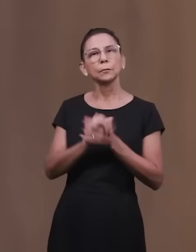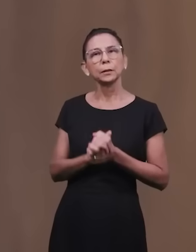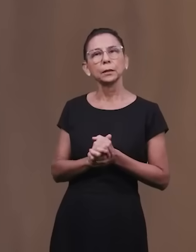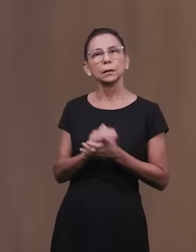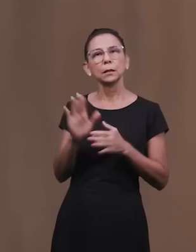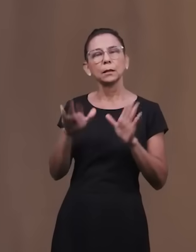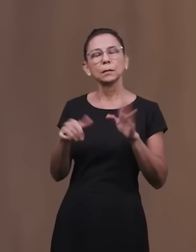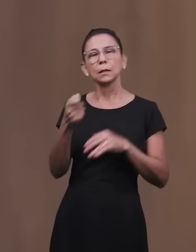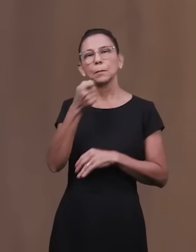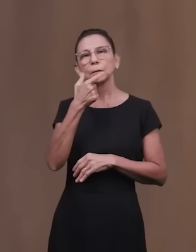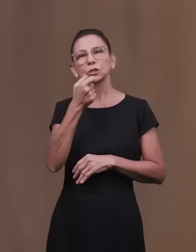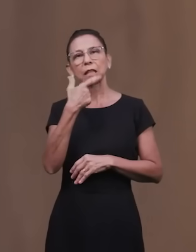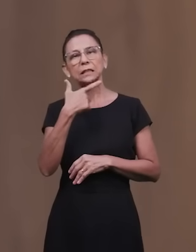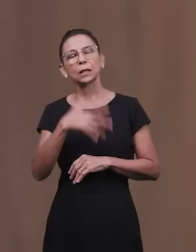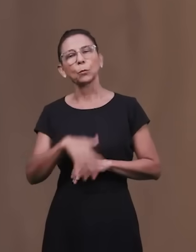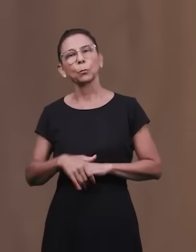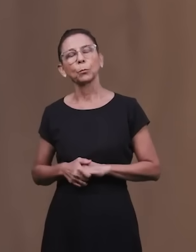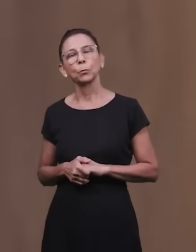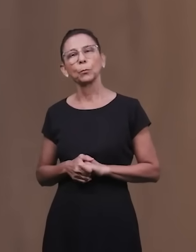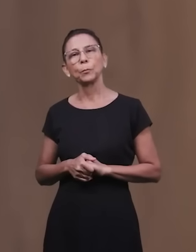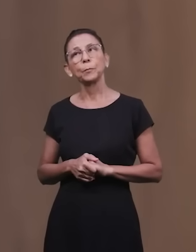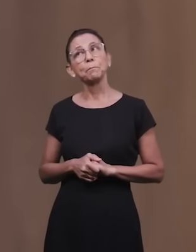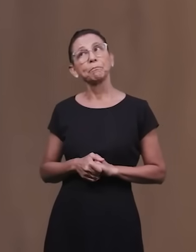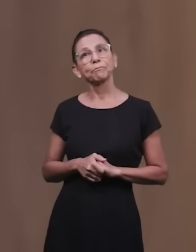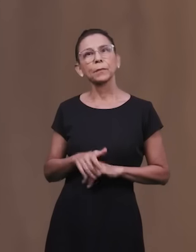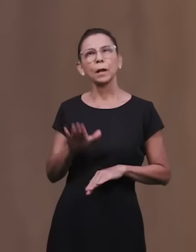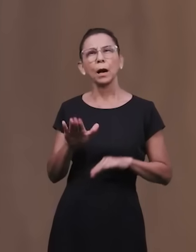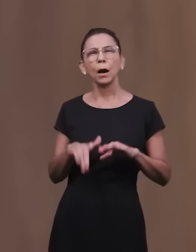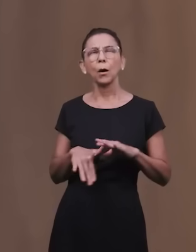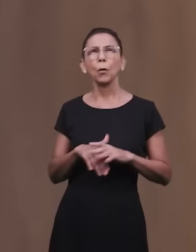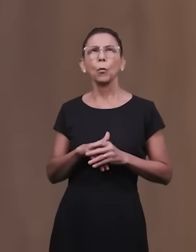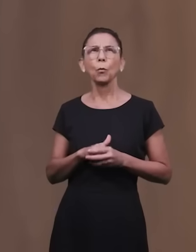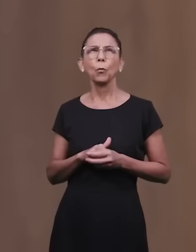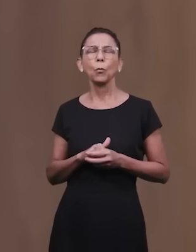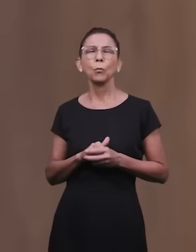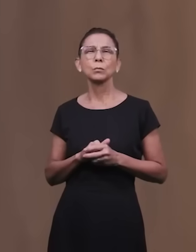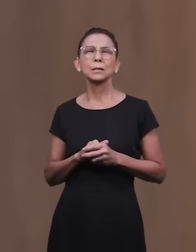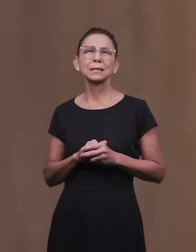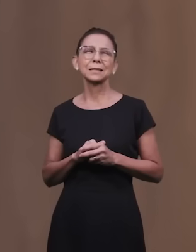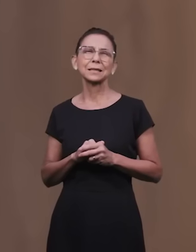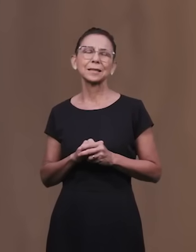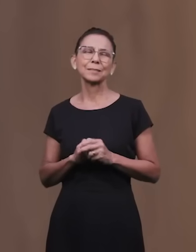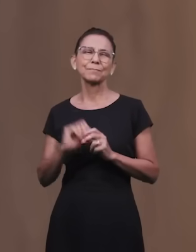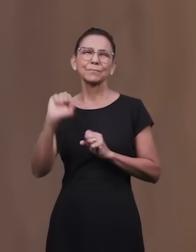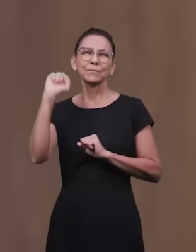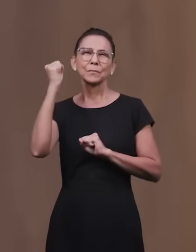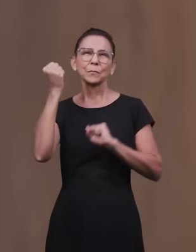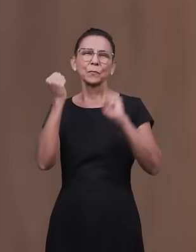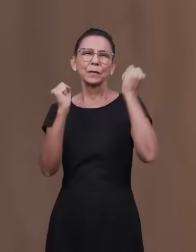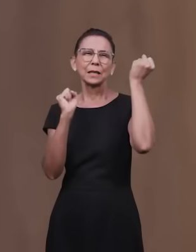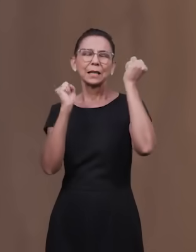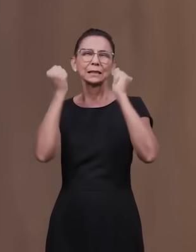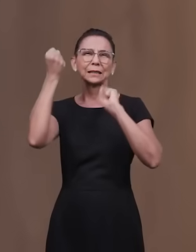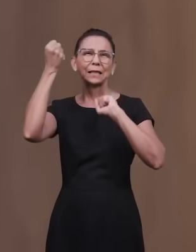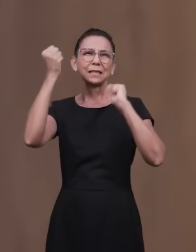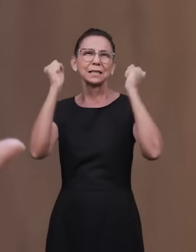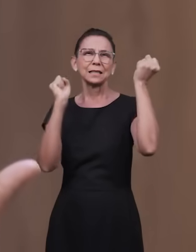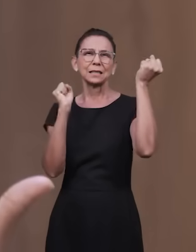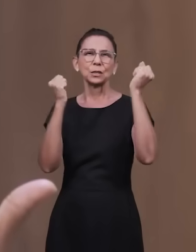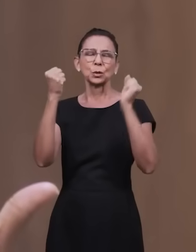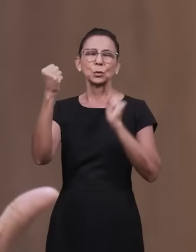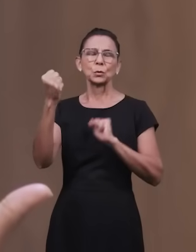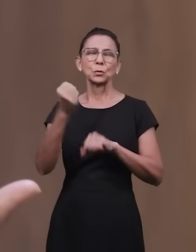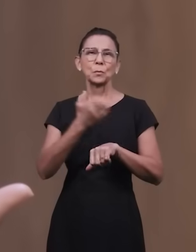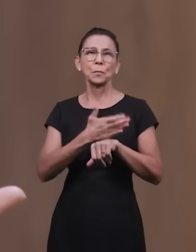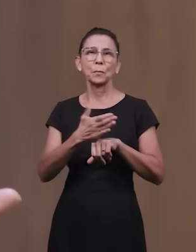e, em alguns casos, aliar a medicação. Definido. Alguns exercícios, sim, olha. Vamos trabalhar